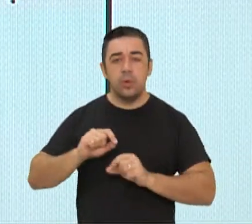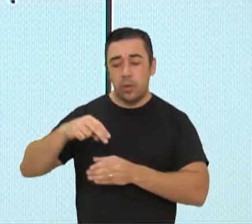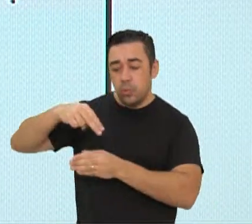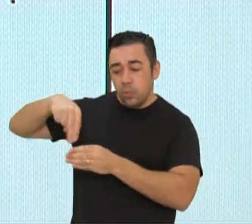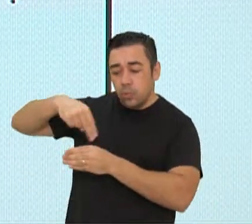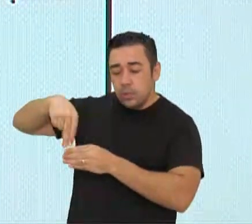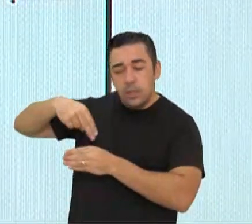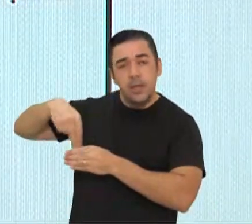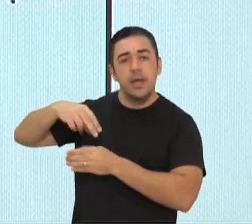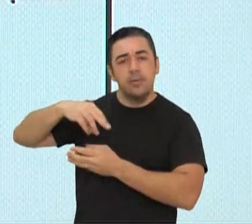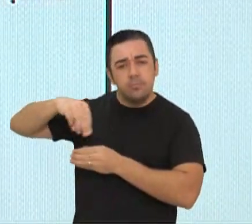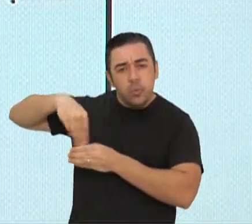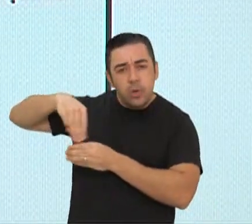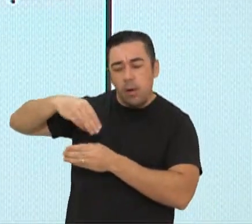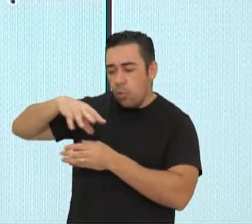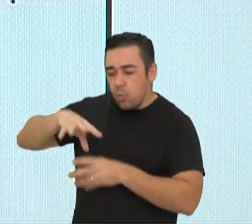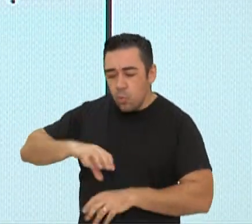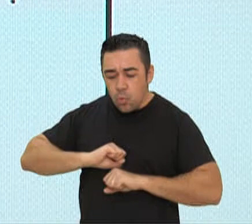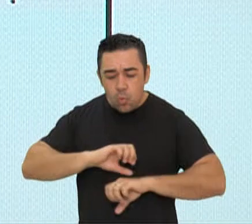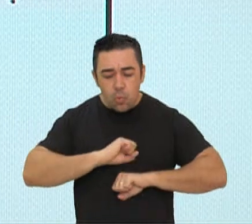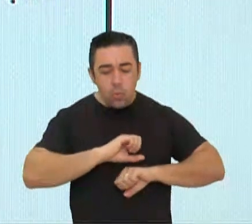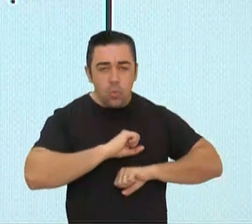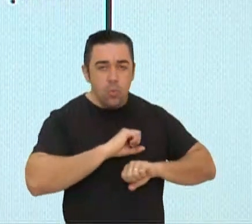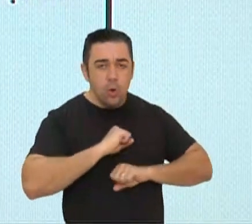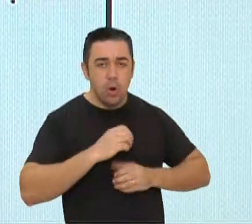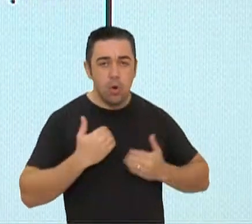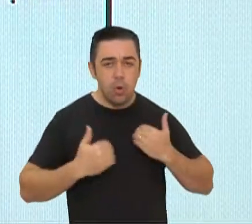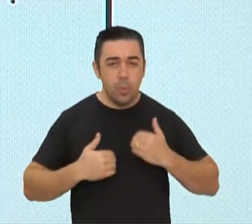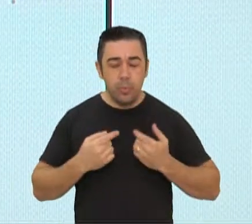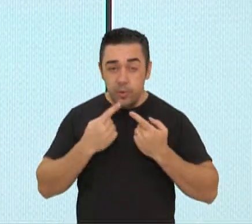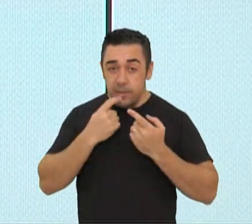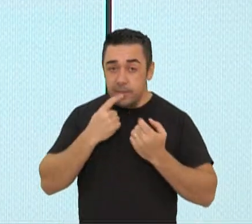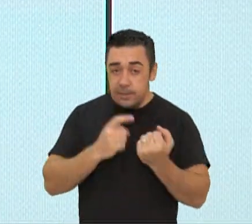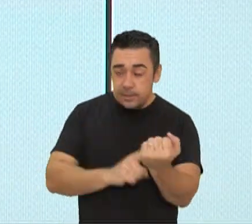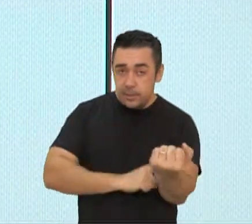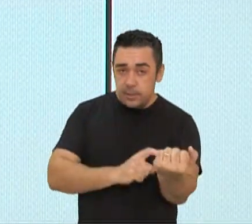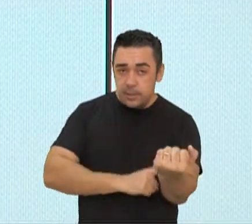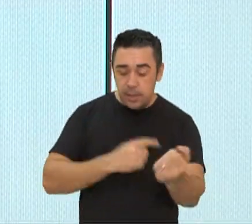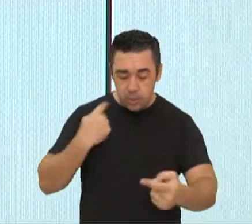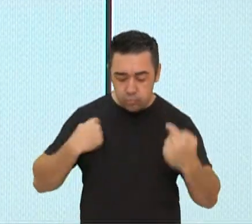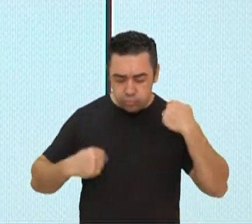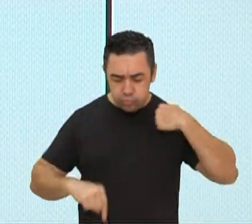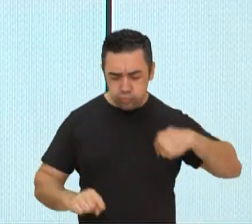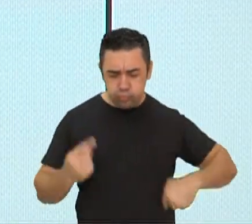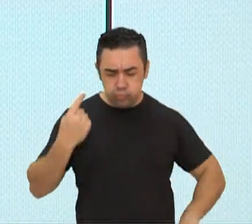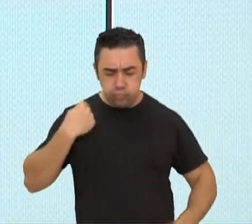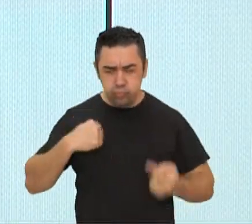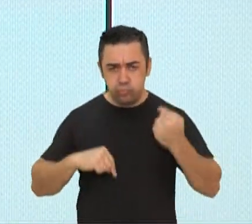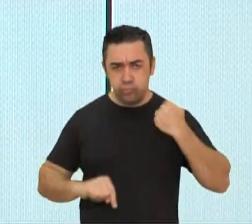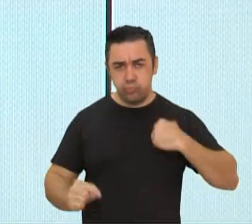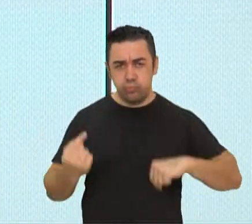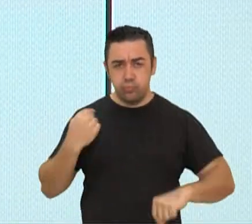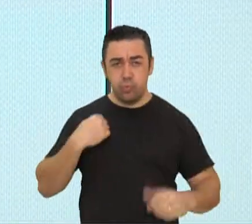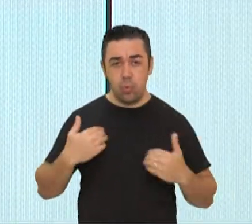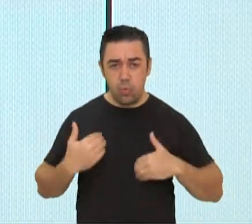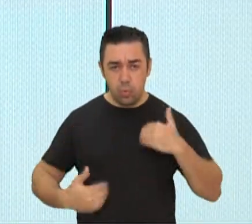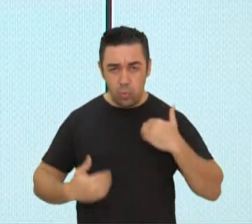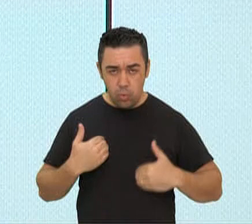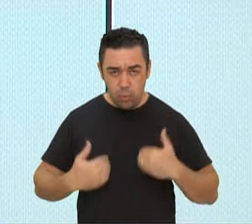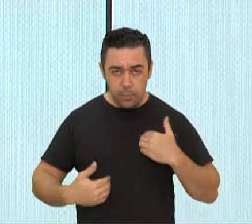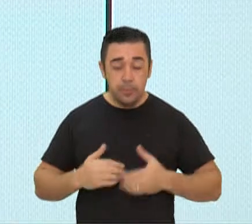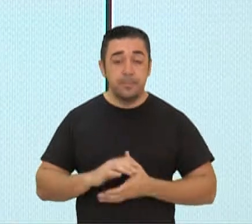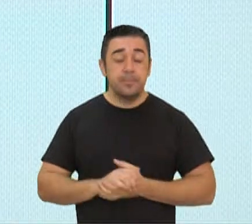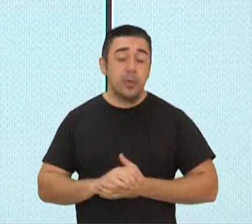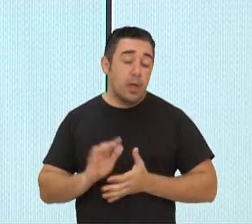Os nutrientes vão sendo absorvidos e vão passando para a corrente sanguínea, para que daí o corpo, né, passe a receber esses